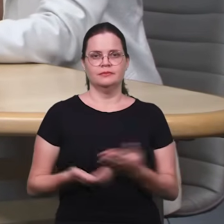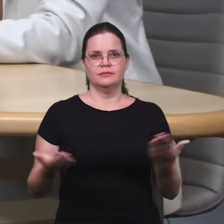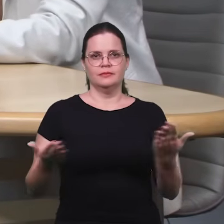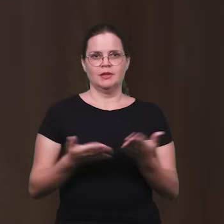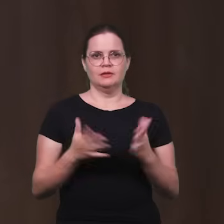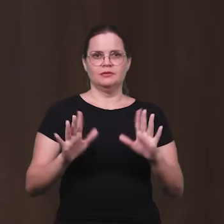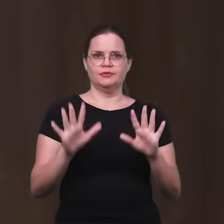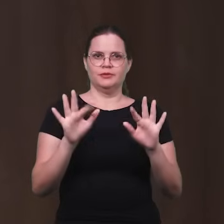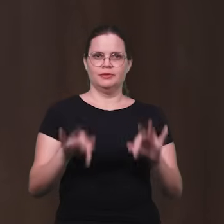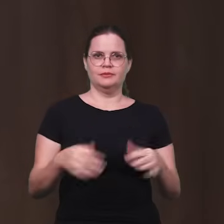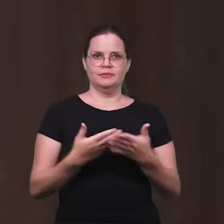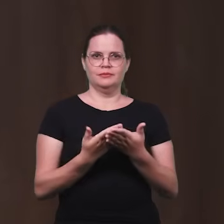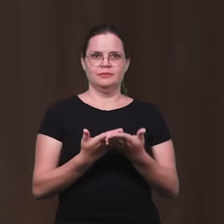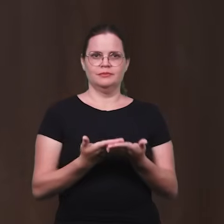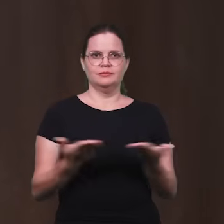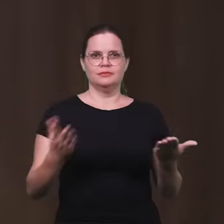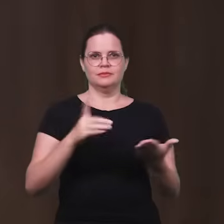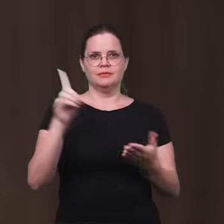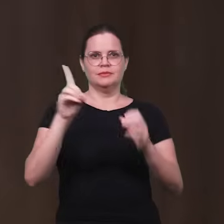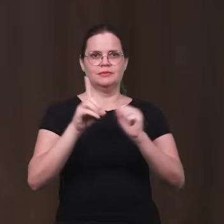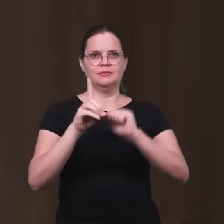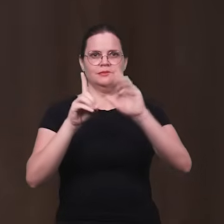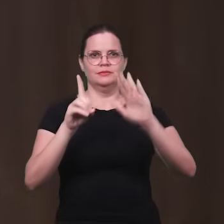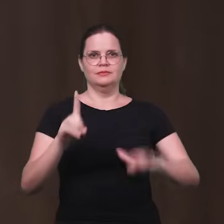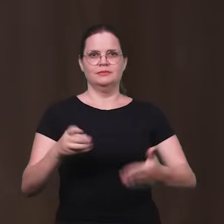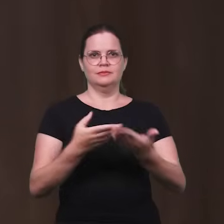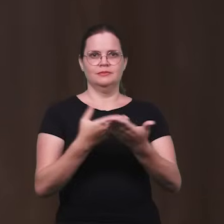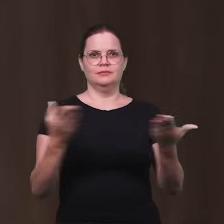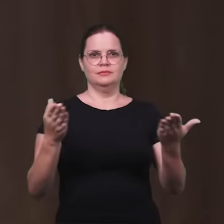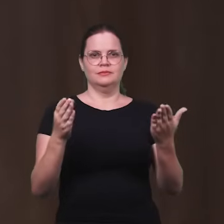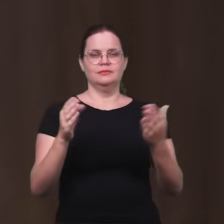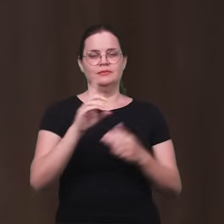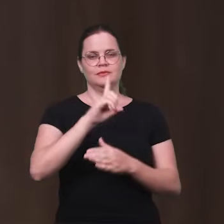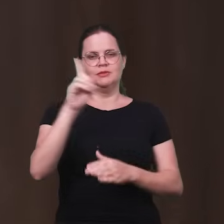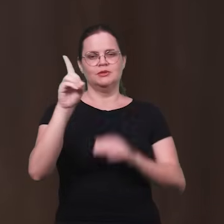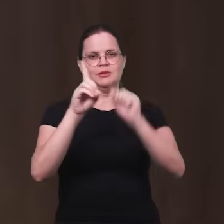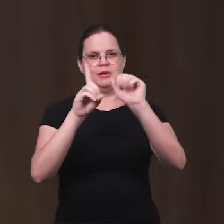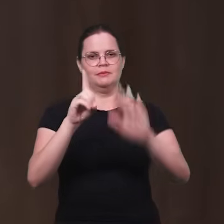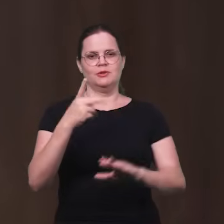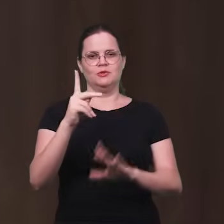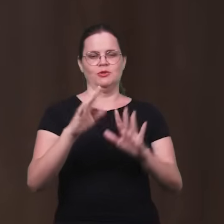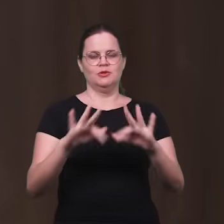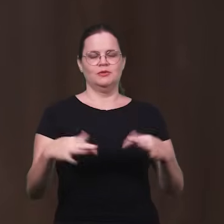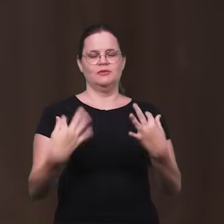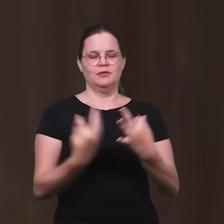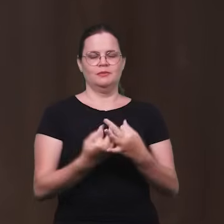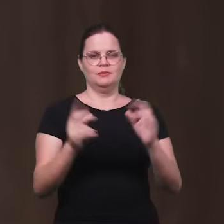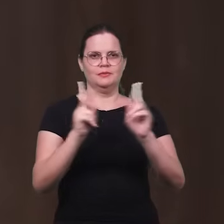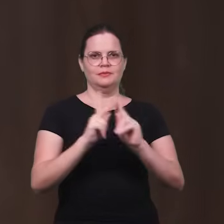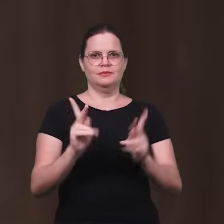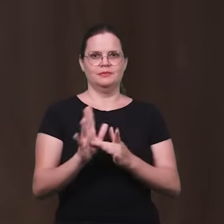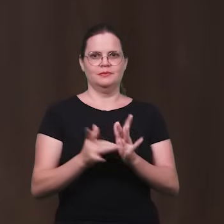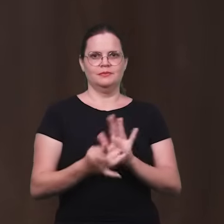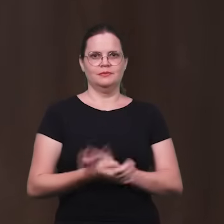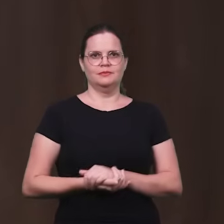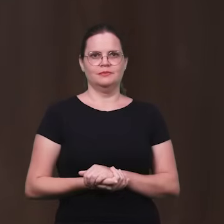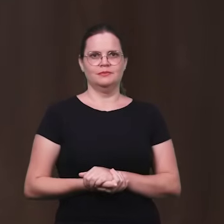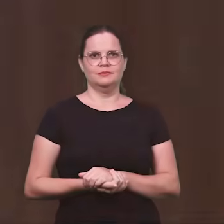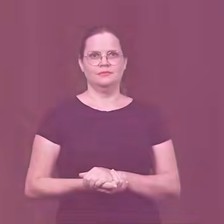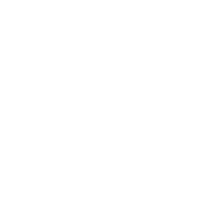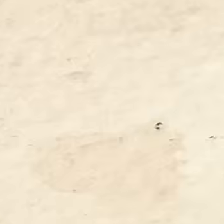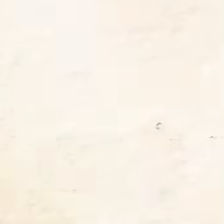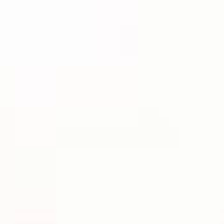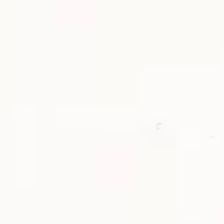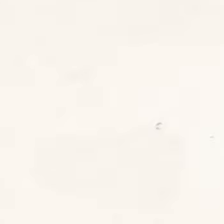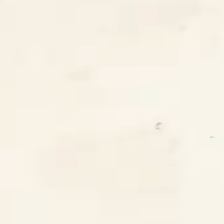Assim encerramos. Que Deus te abençoe. Que Deus abençoe a sua família e a paz do Senhor.